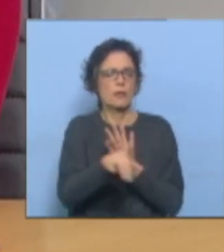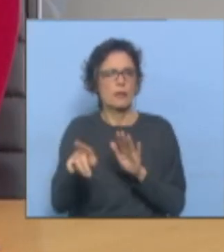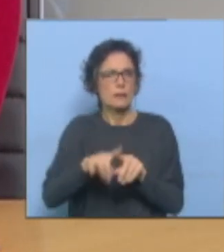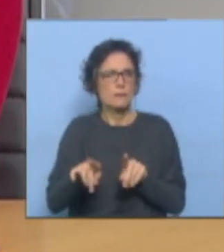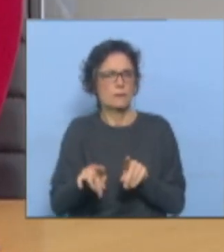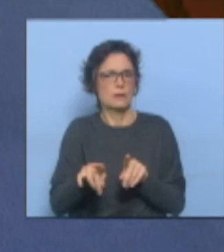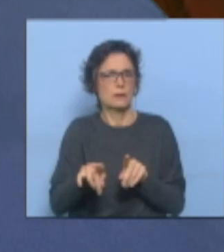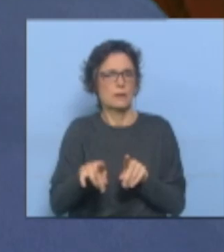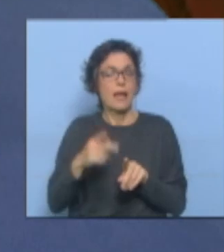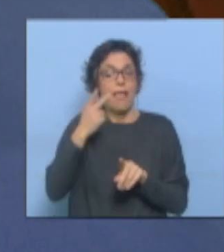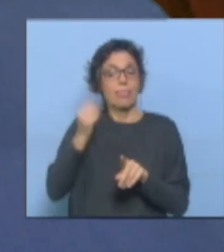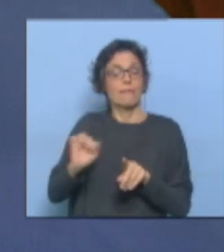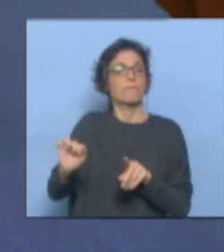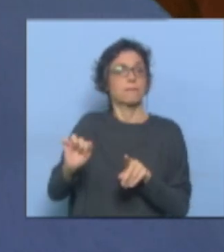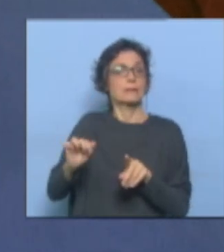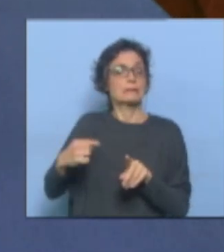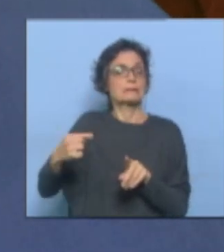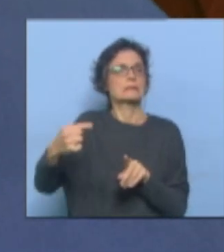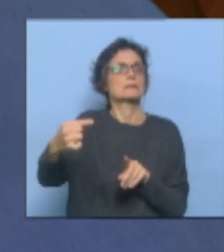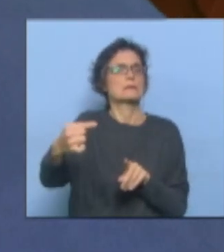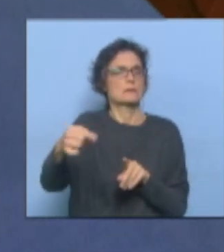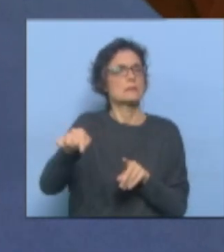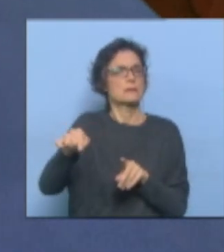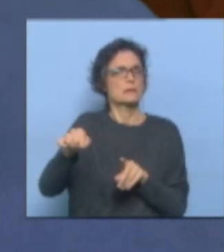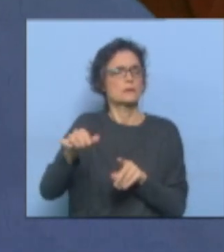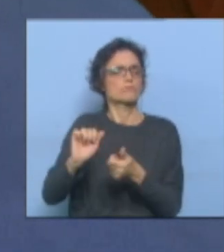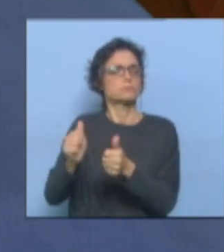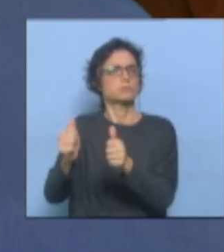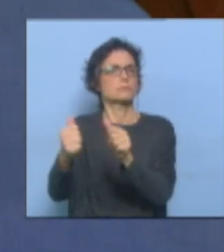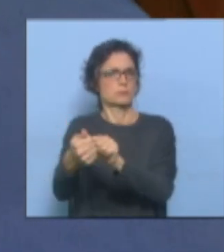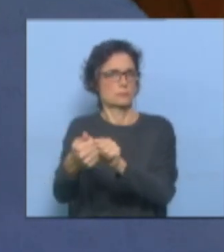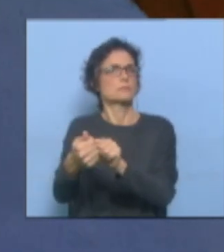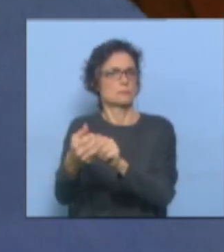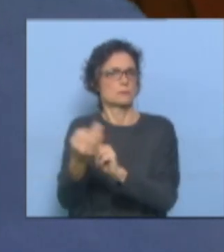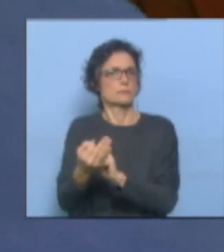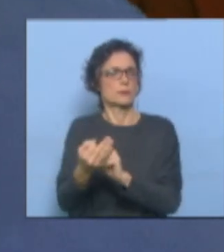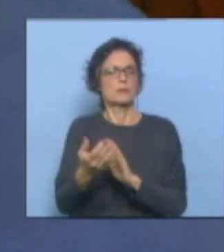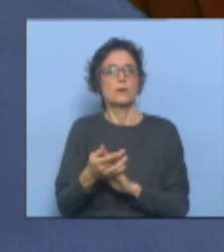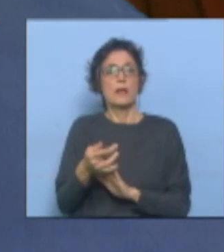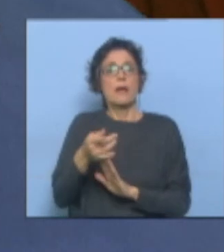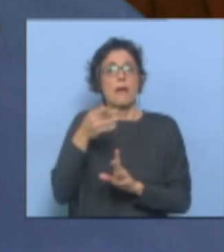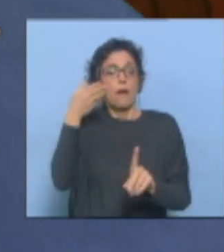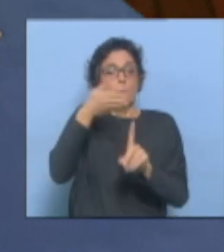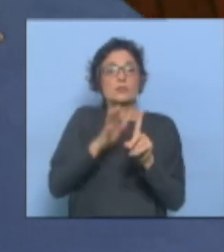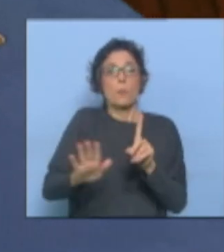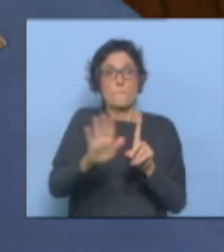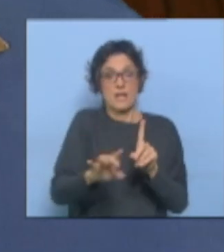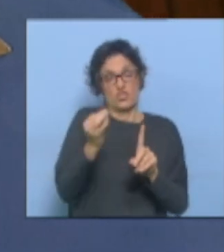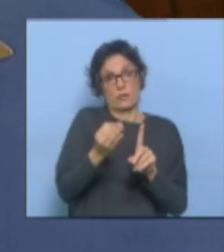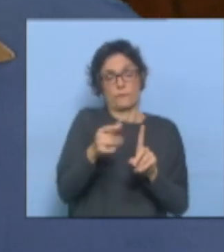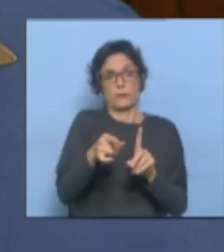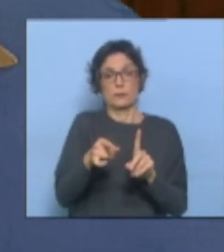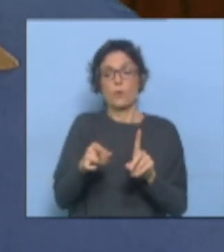diferente. E acho que esse é um dos grandes objetivos também da Missão País, formar os jovens, despertá-los para as